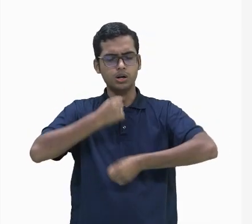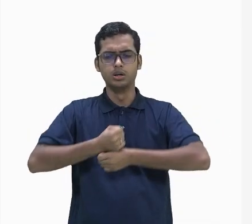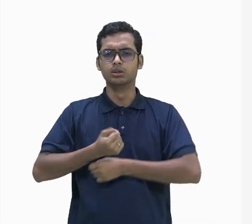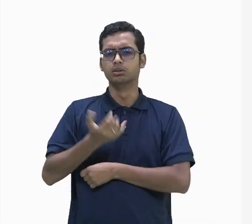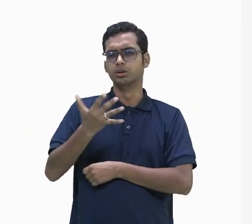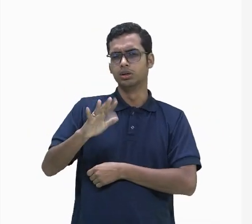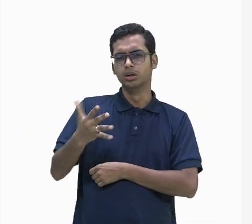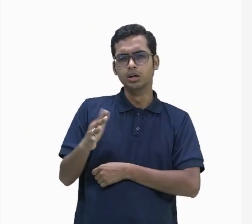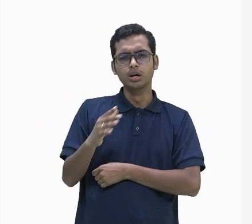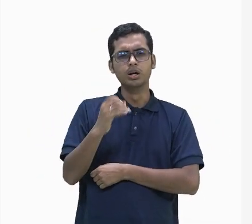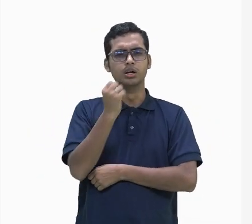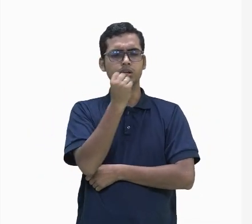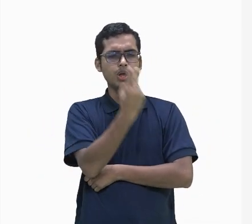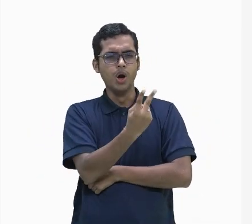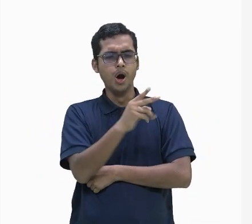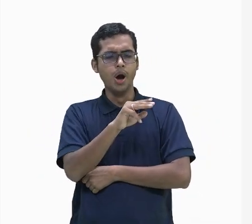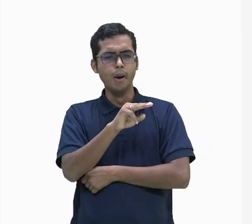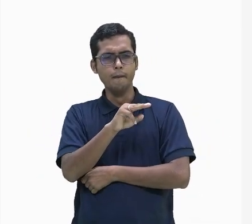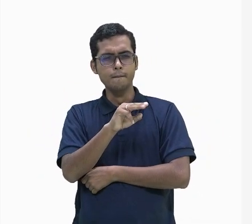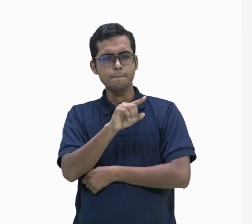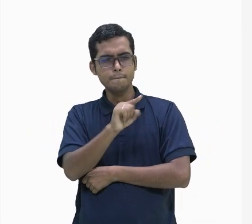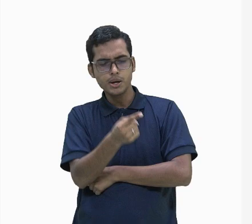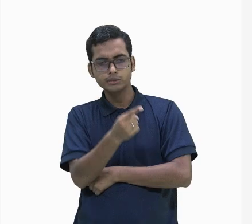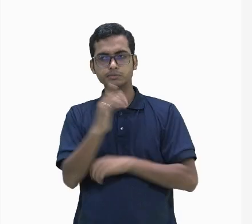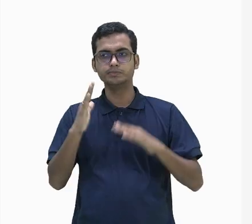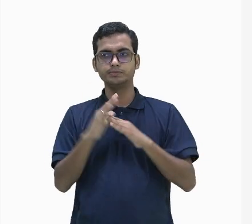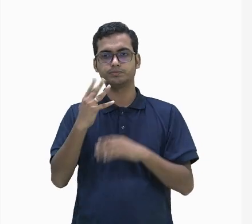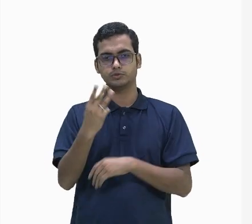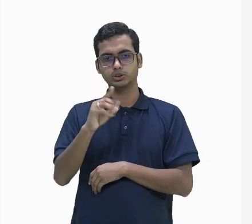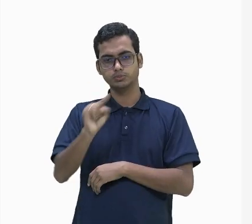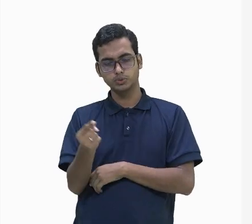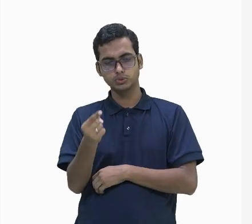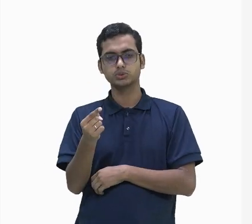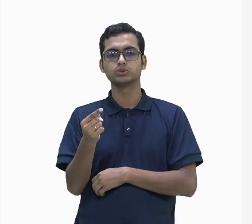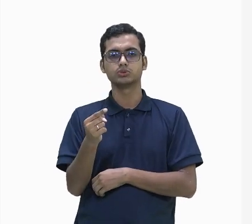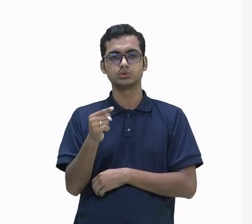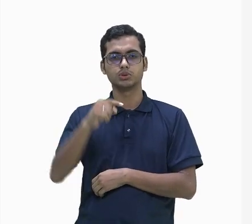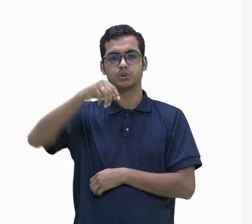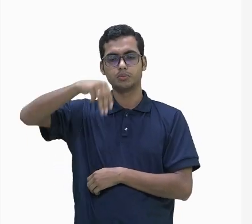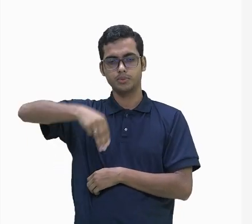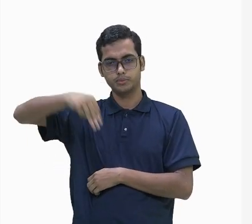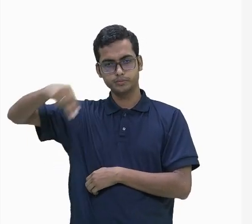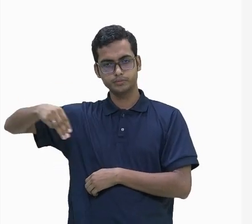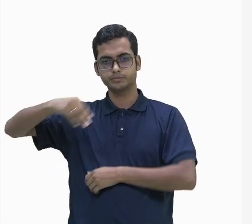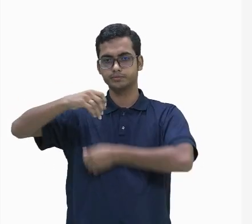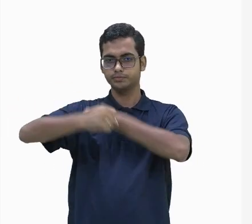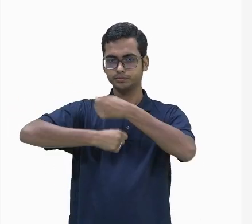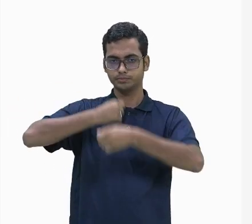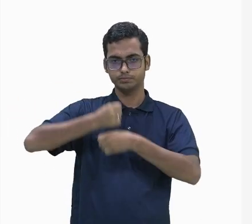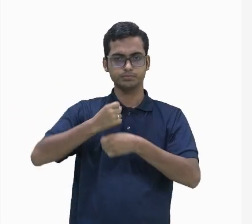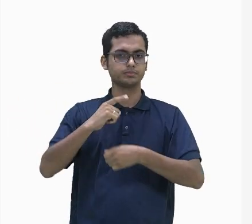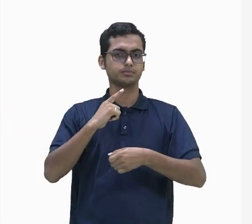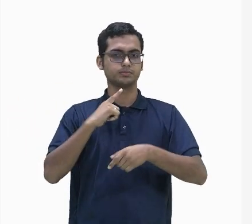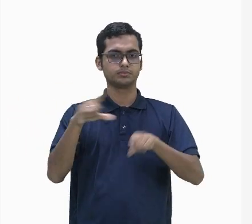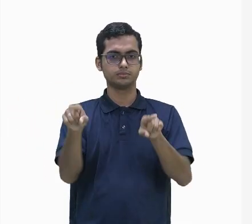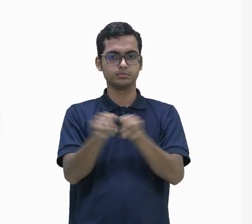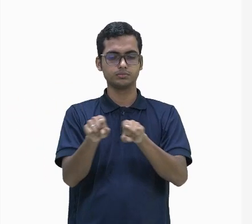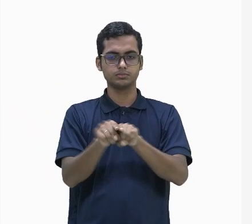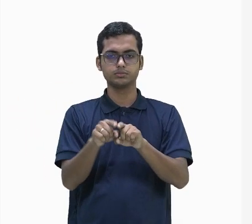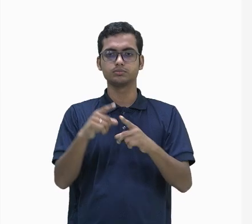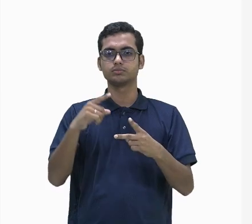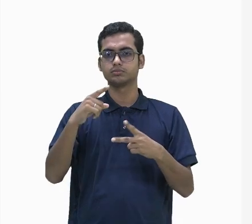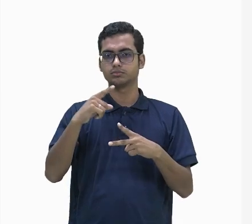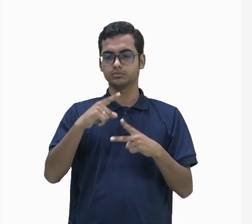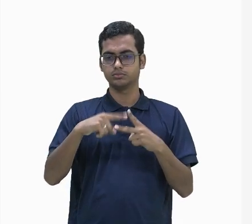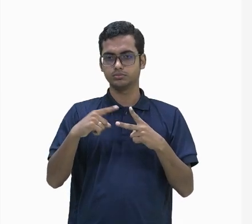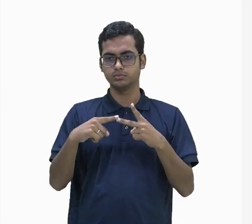a 3.000 milímetros anuais, presença, né, de duas estações, uma mais chuvosa, que para